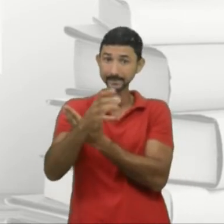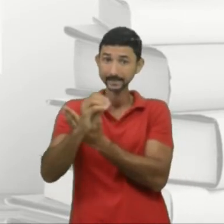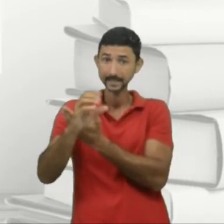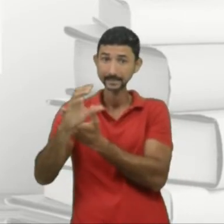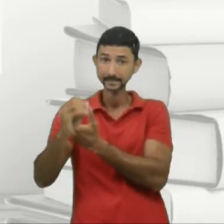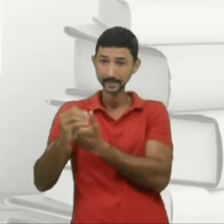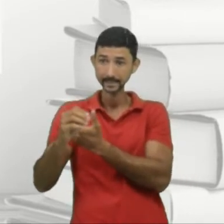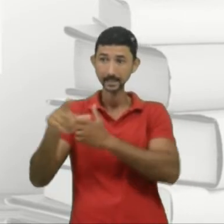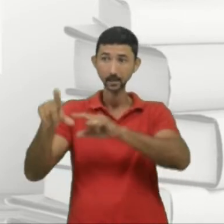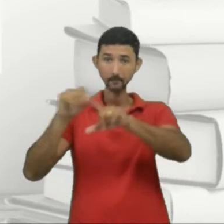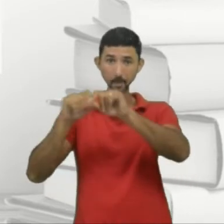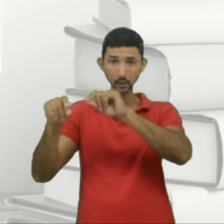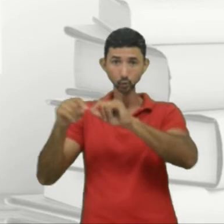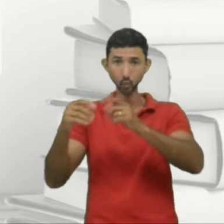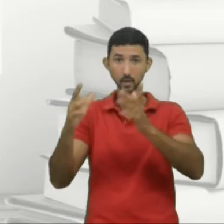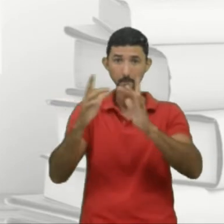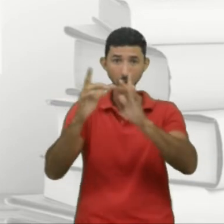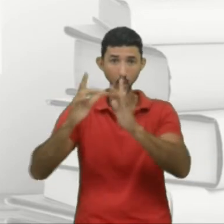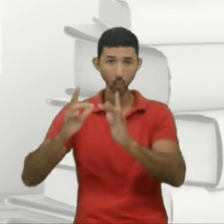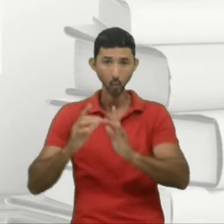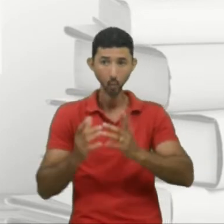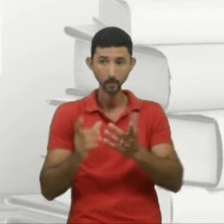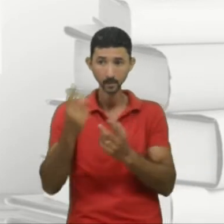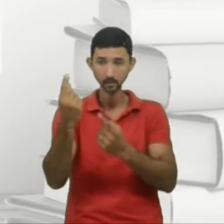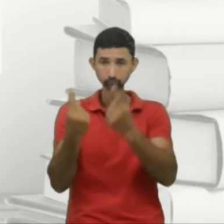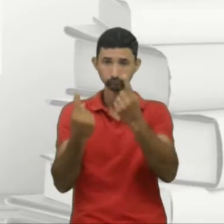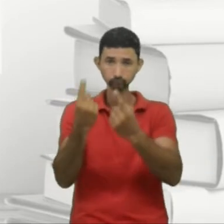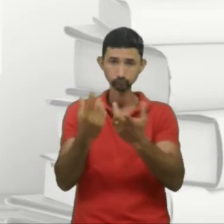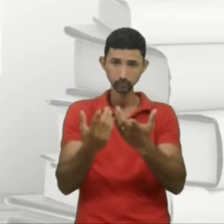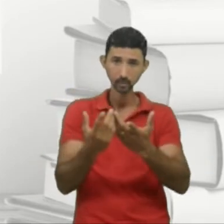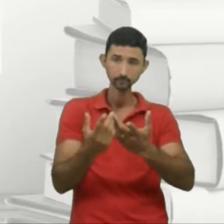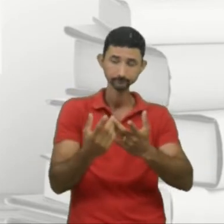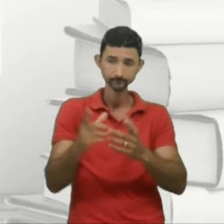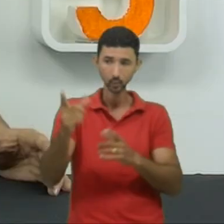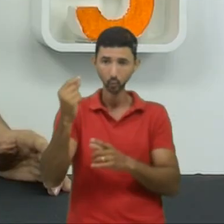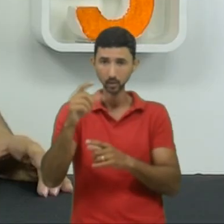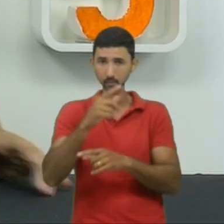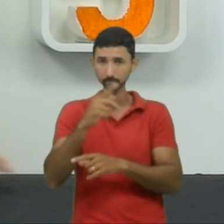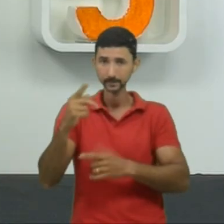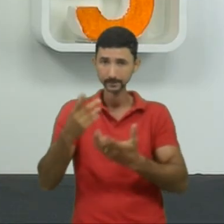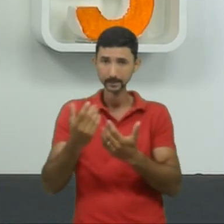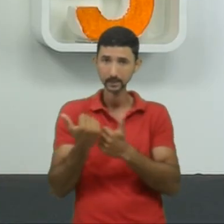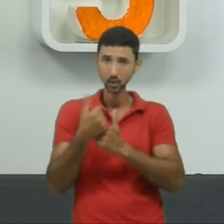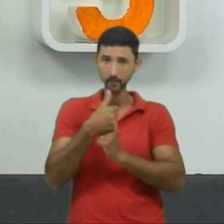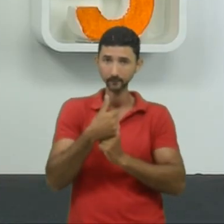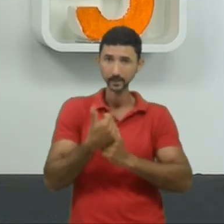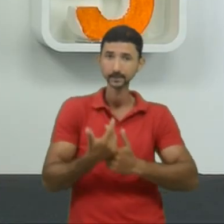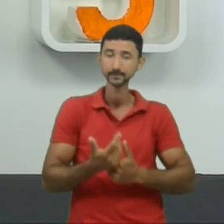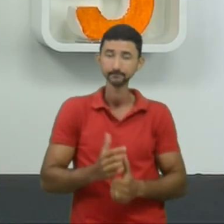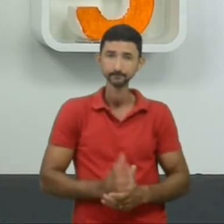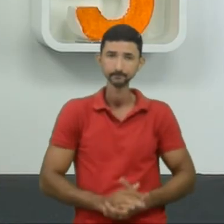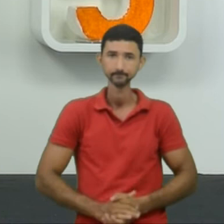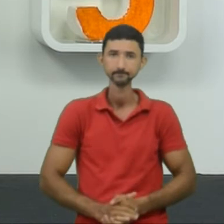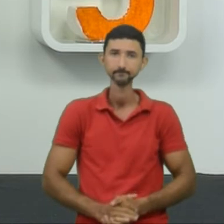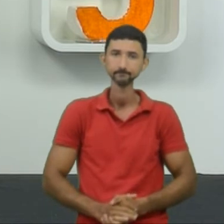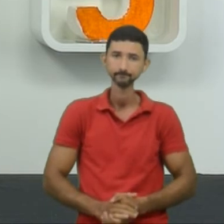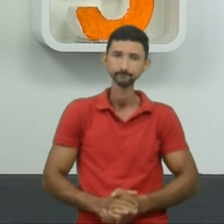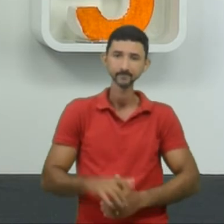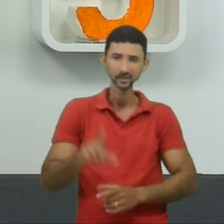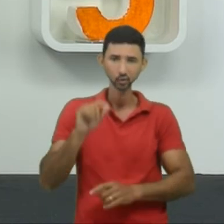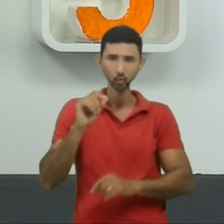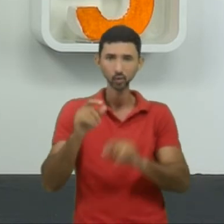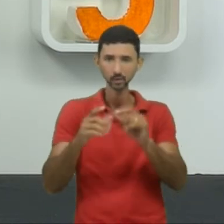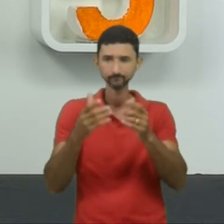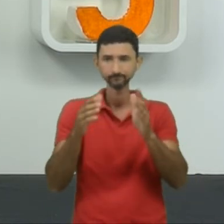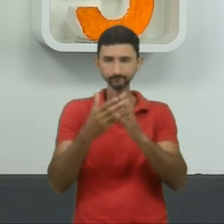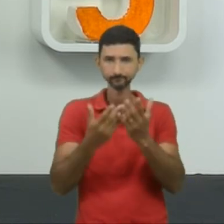possibilidades para você escolher, certo? Um representante de turma e um suplente